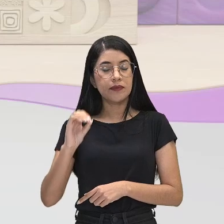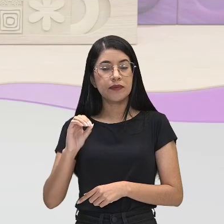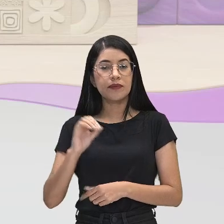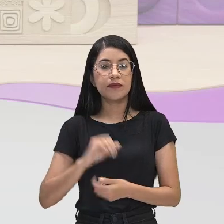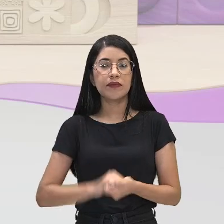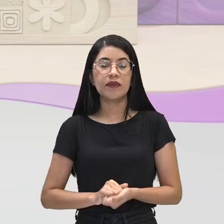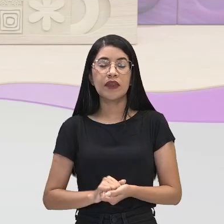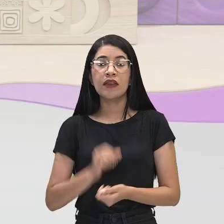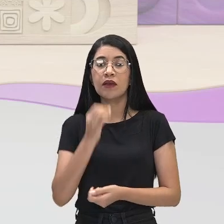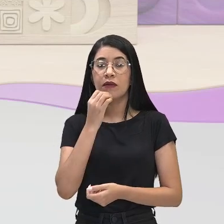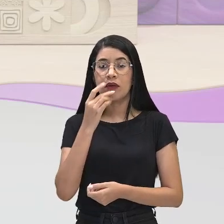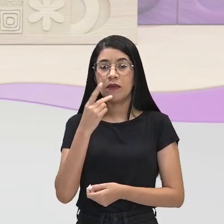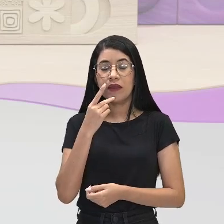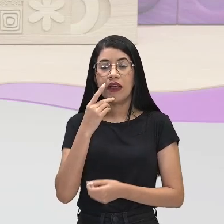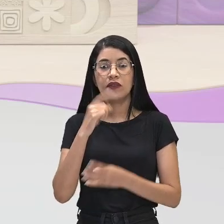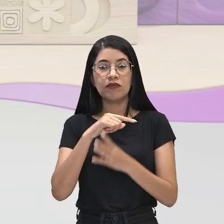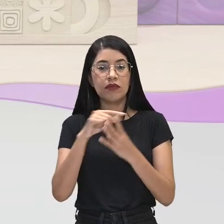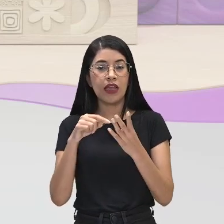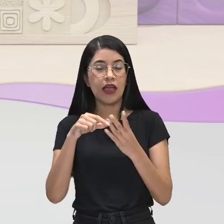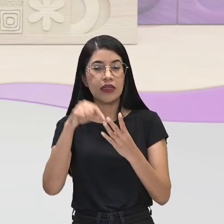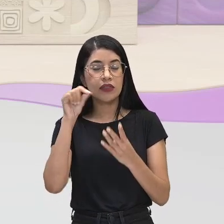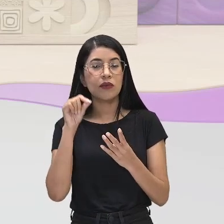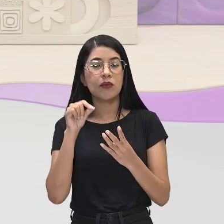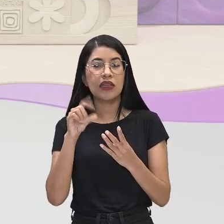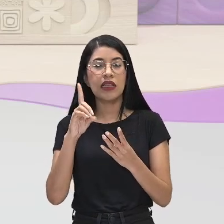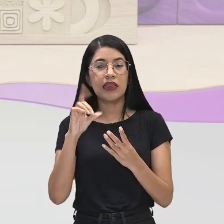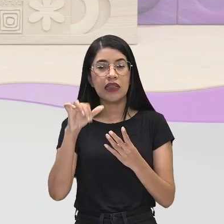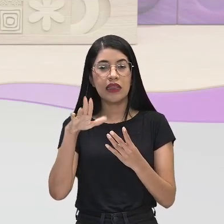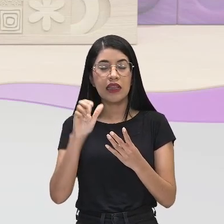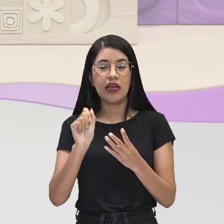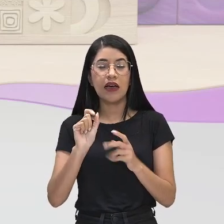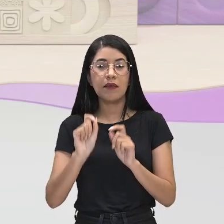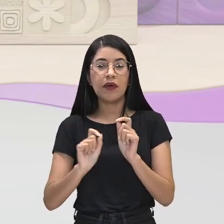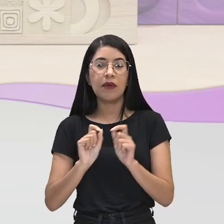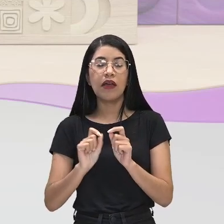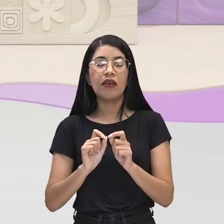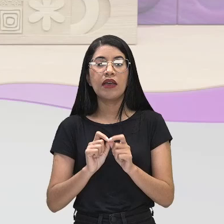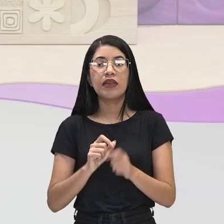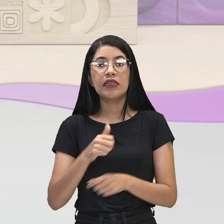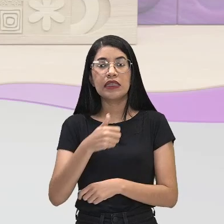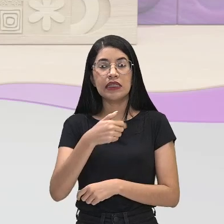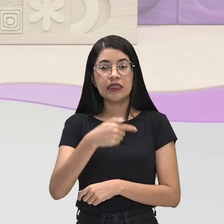ó, a probabilidade dessa carta ser escolhida ser uma dama, né, é igual a